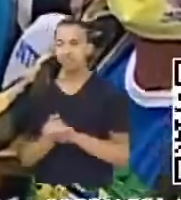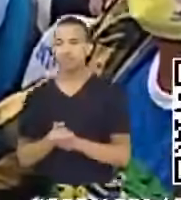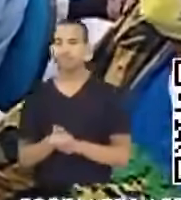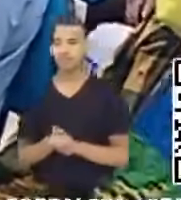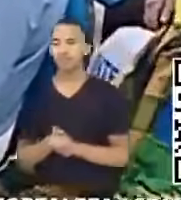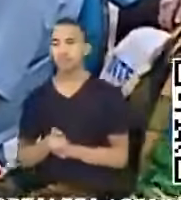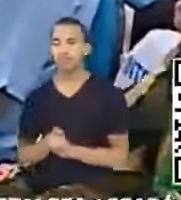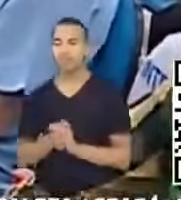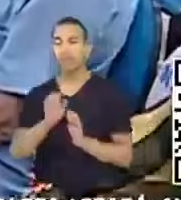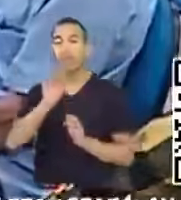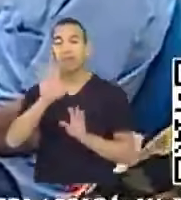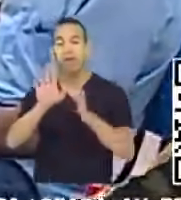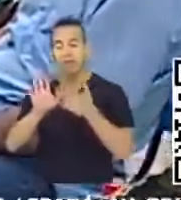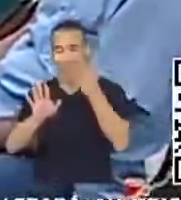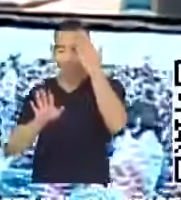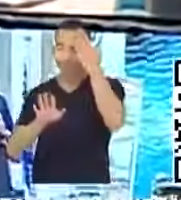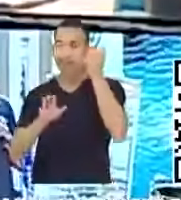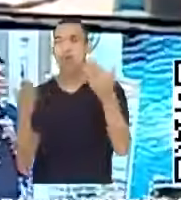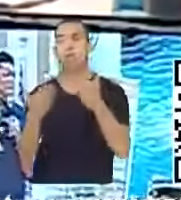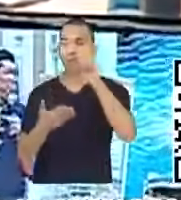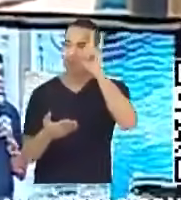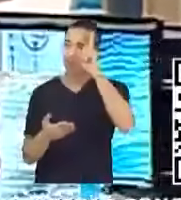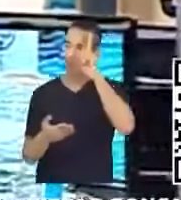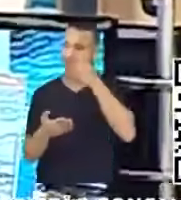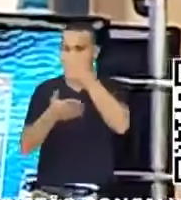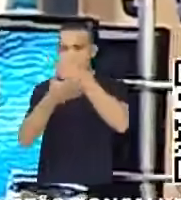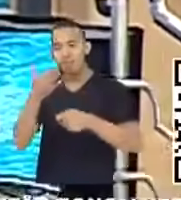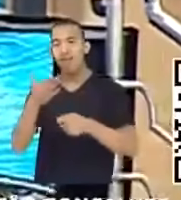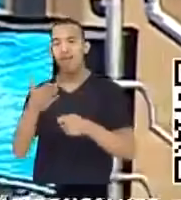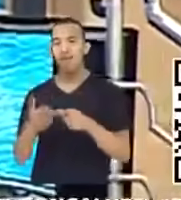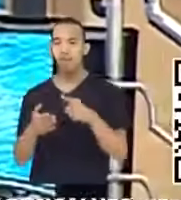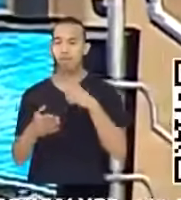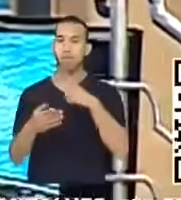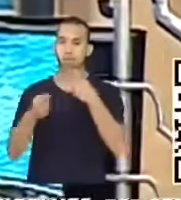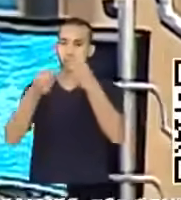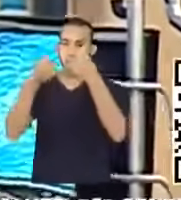é só que eu sei hoje em dia foi meio difícil nos desses me abordar